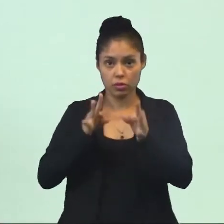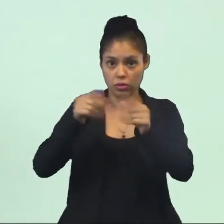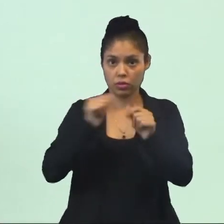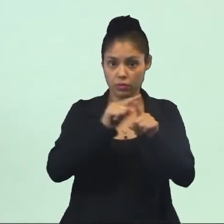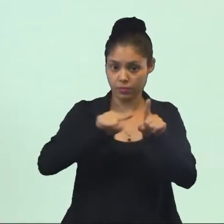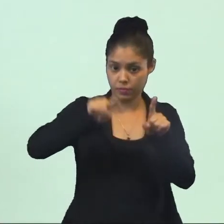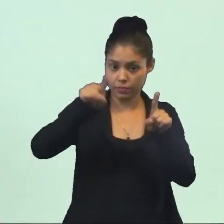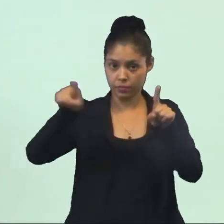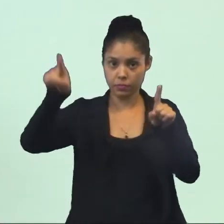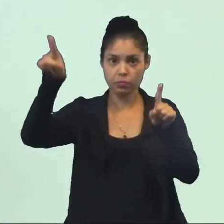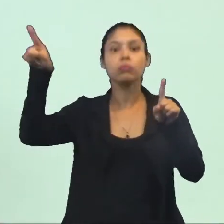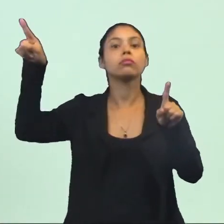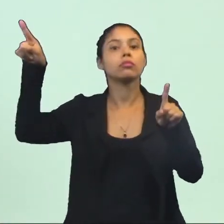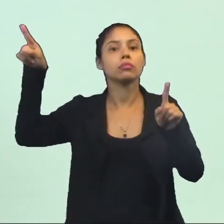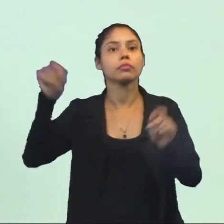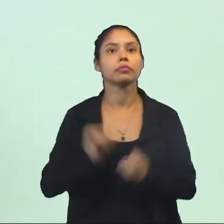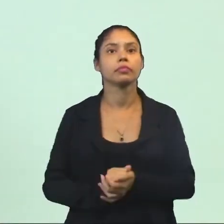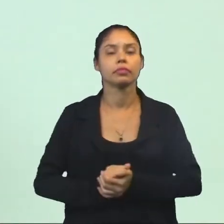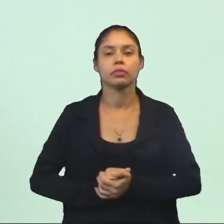subindo